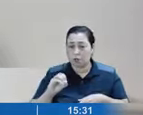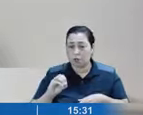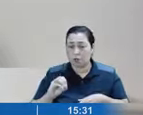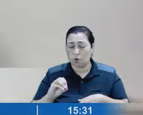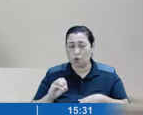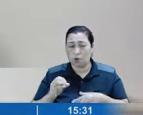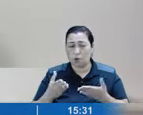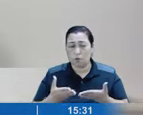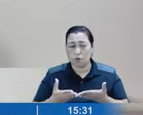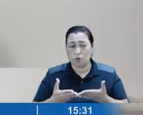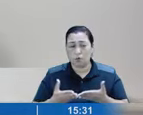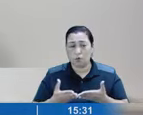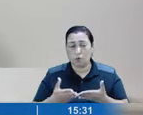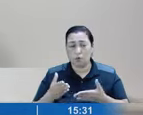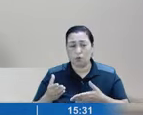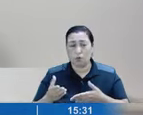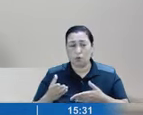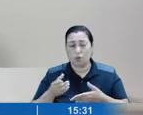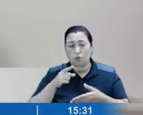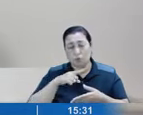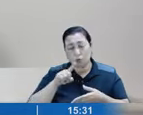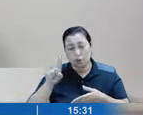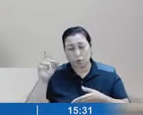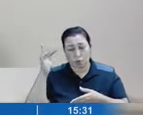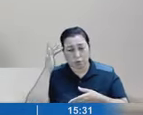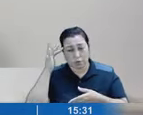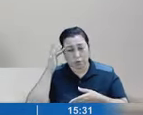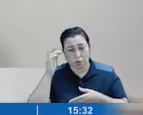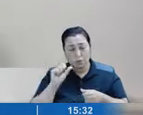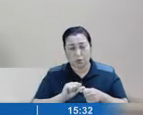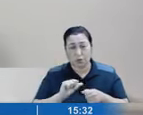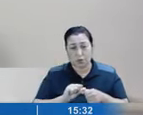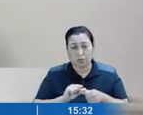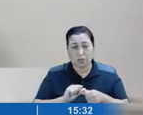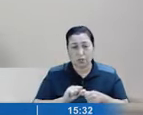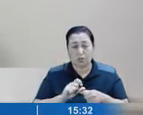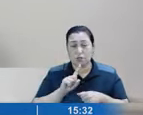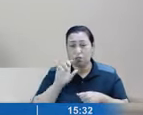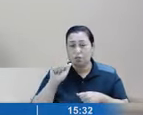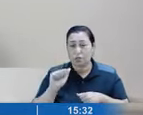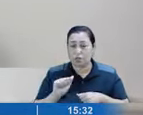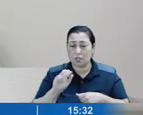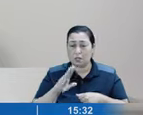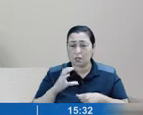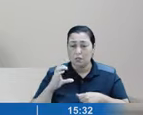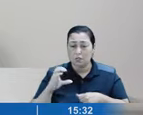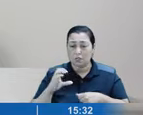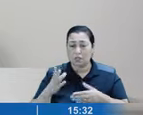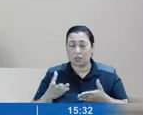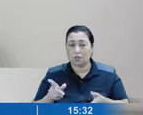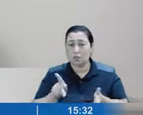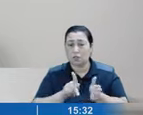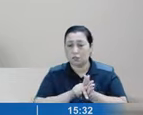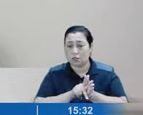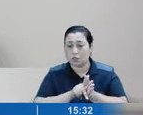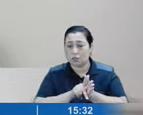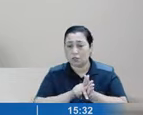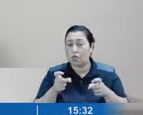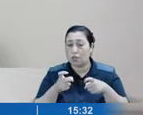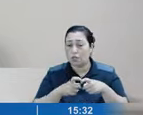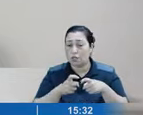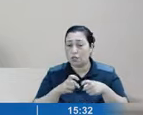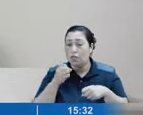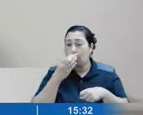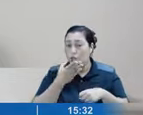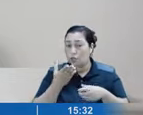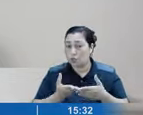estava fazendo. E aí o convênio dele mandou ele para São Paulo. Aí foi lá no ABC. Falou ele, nossa, essa sua médica é muito boa, porque